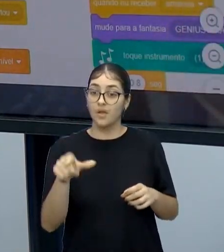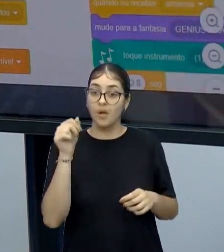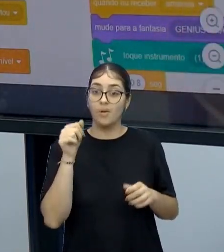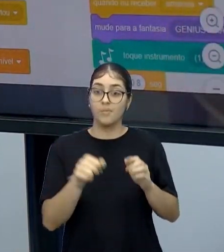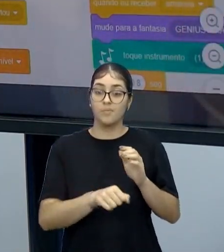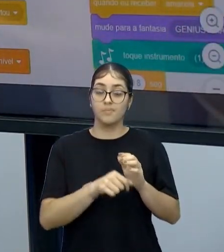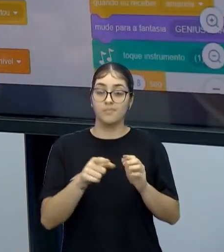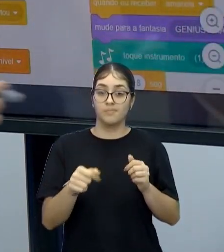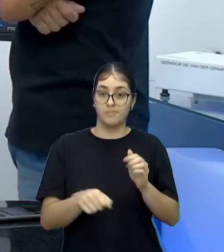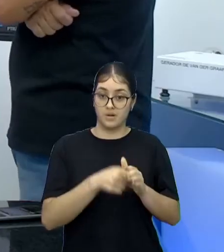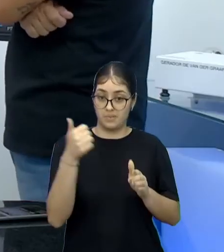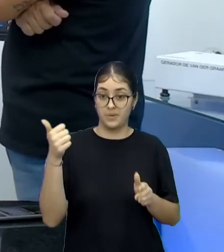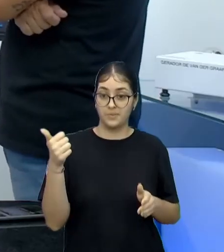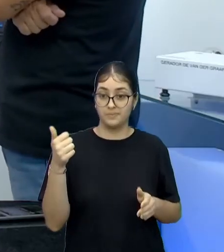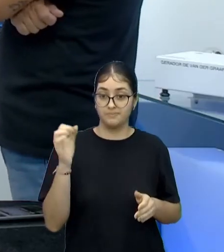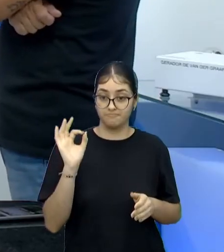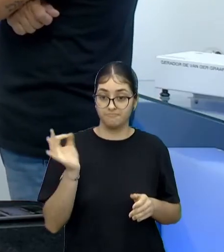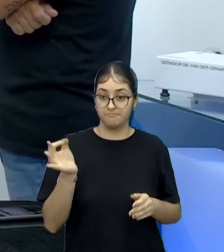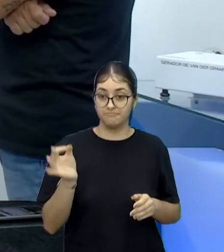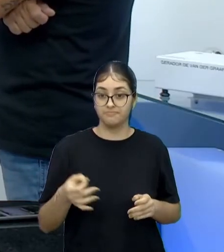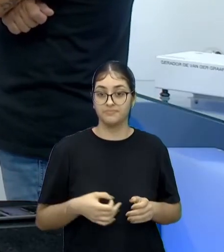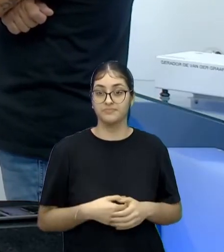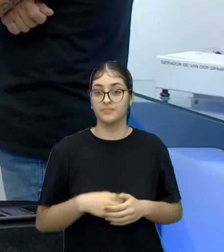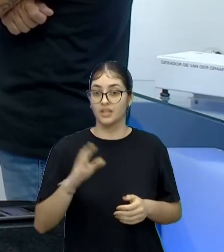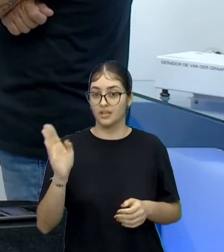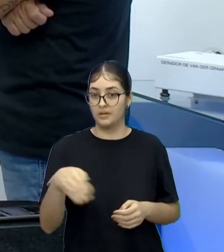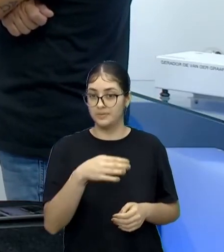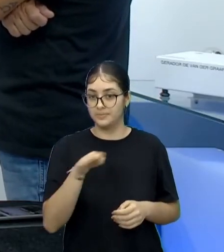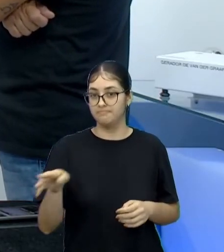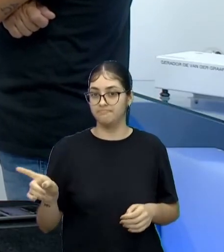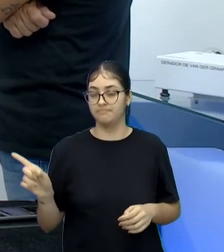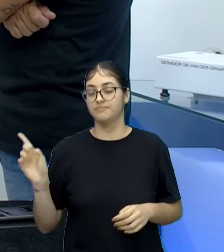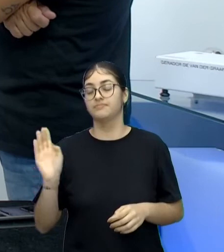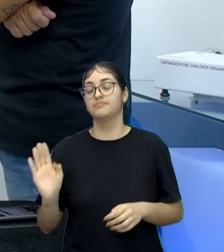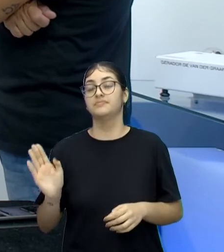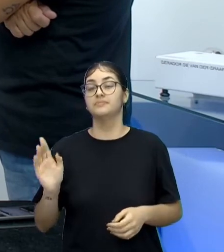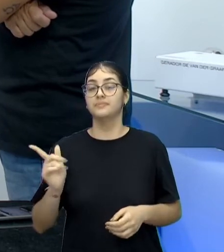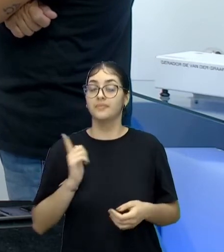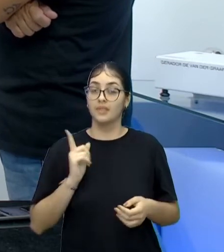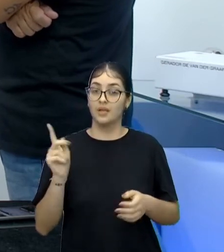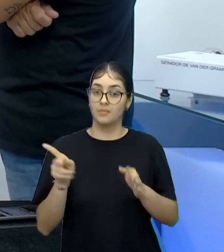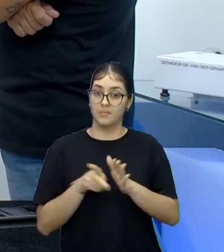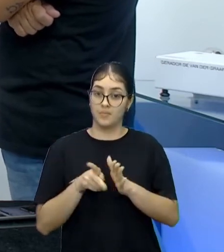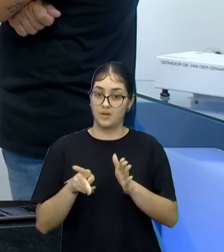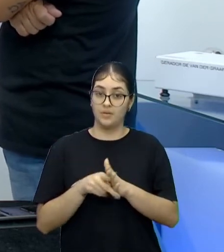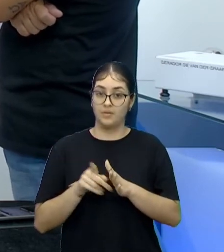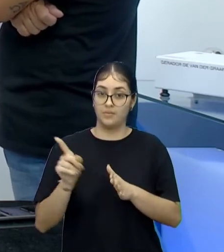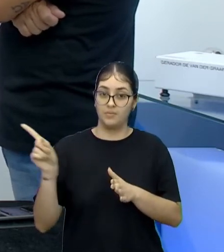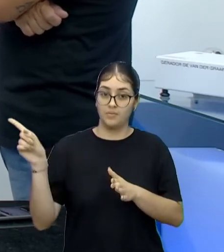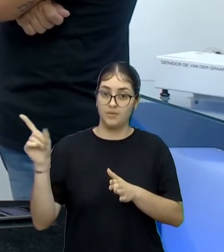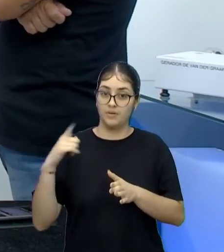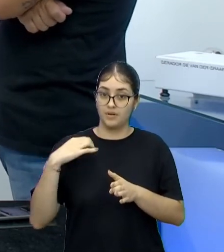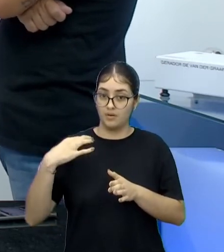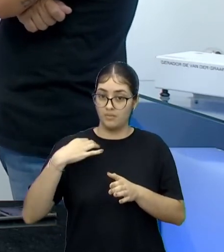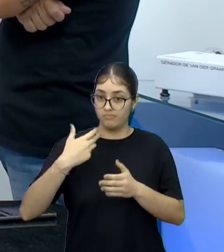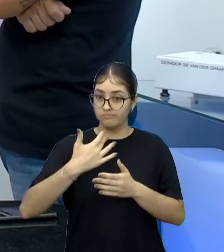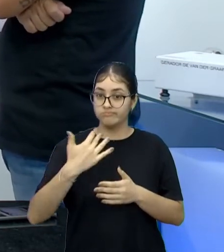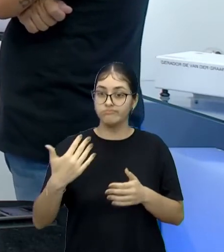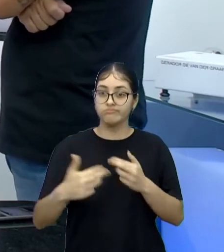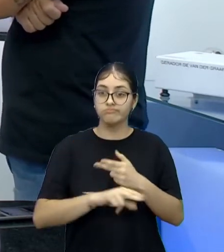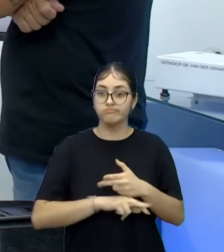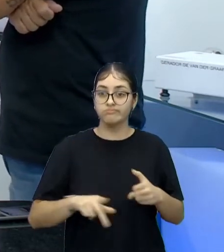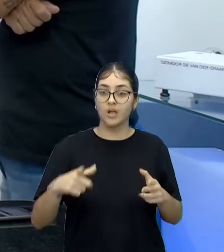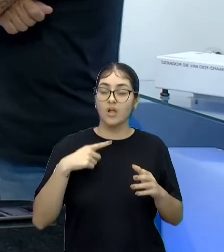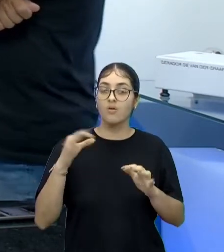Quer ver? Olha aqui. Deixa eu... cancelar aqui. Aqui onde que estão as fantasias, ó, aparece todos os comandos, todas as coisas que